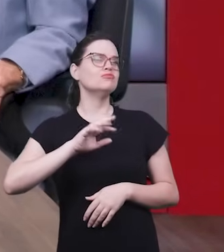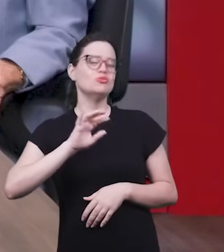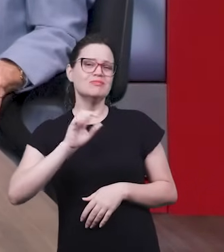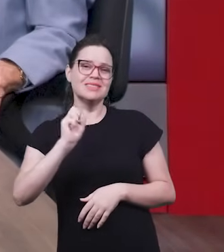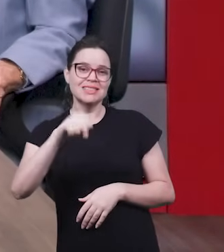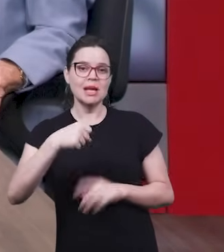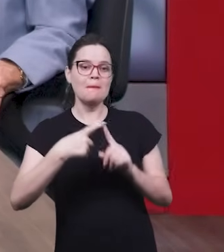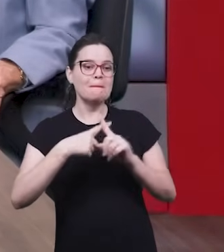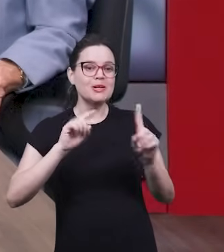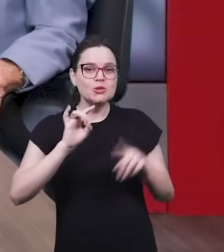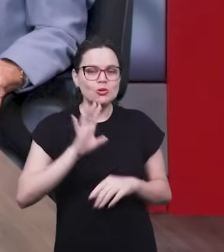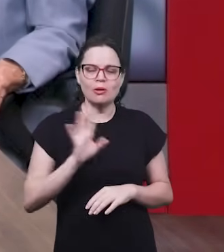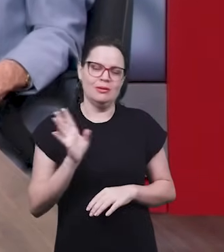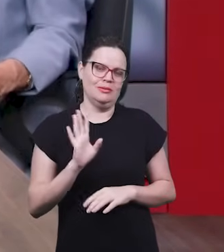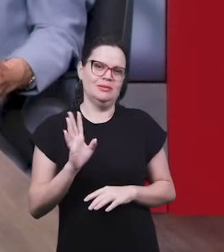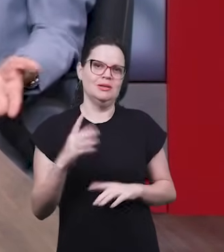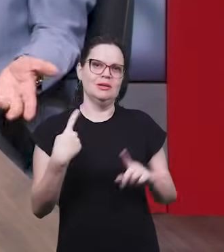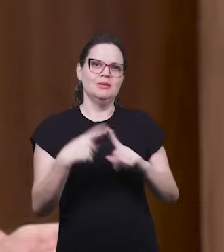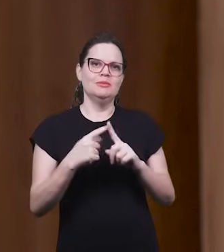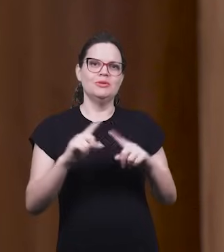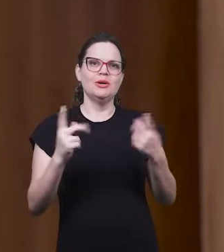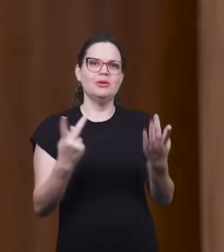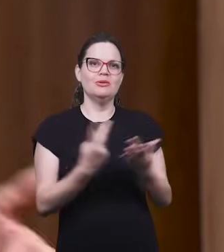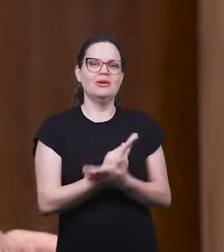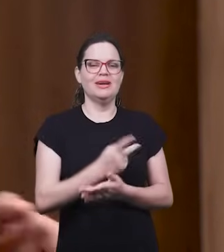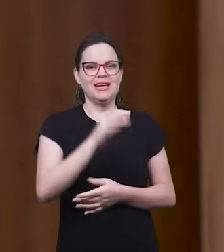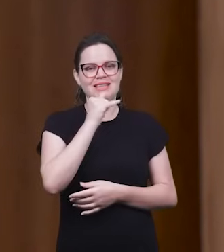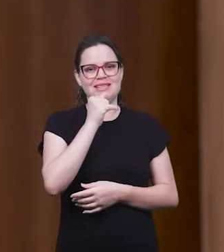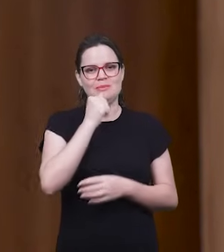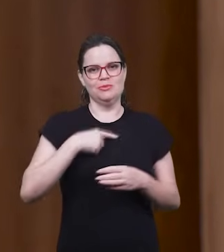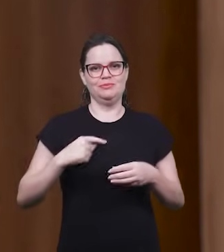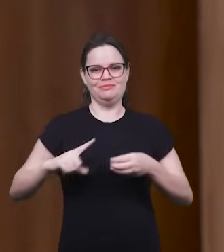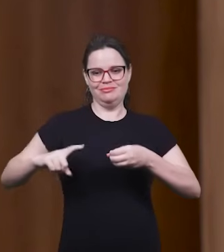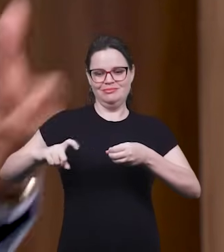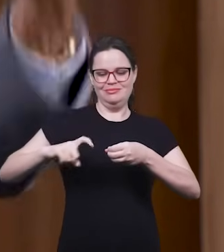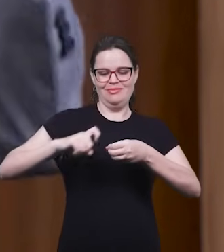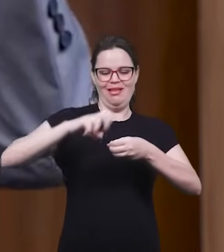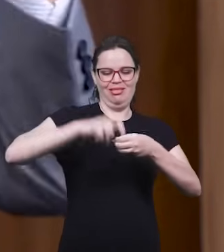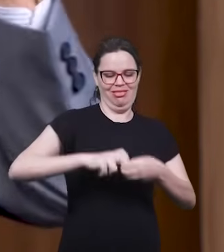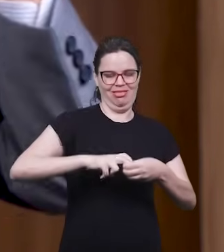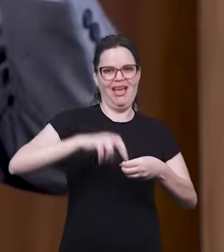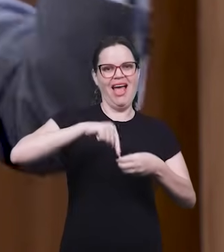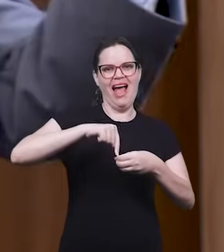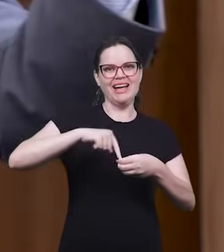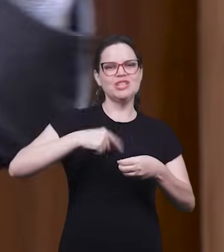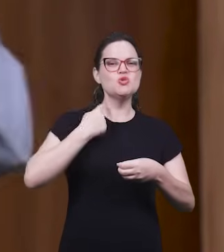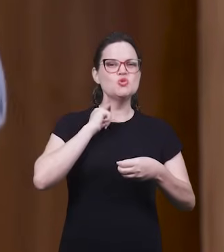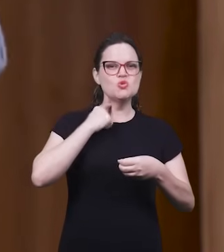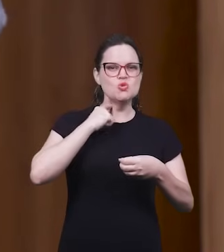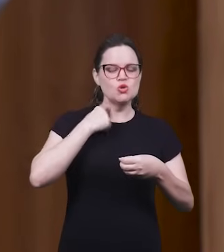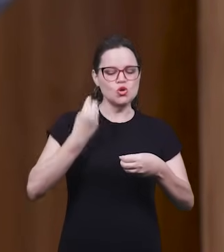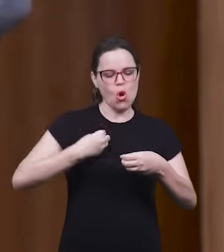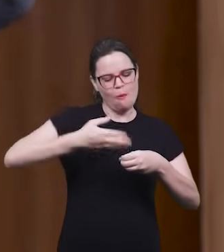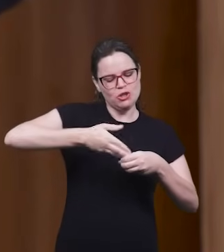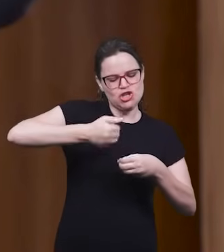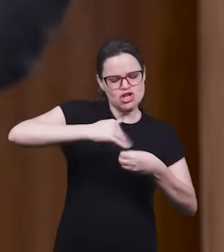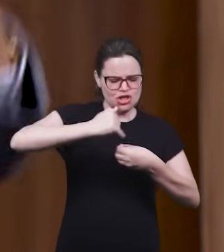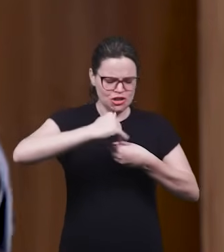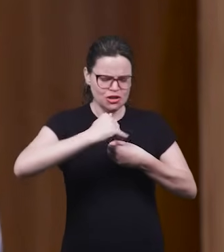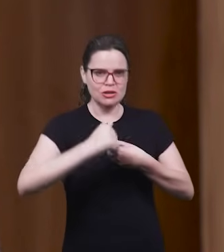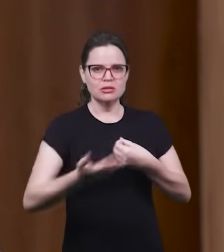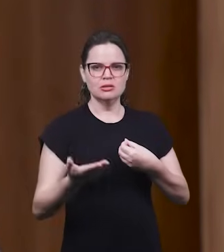isso, aquilo fazer obturar um dente, né? Todo mundo fica, mas por que, como é que pode? Só